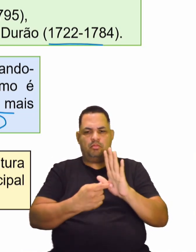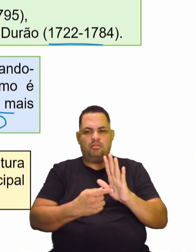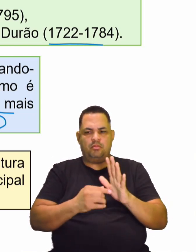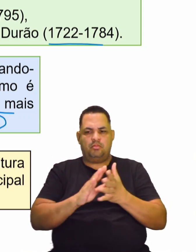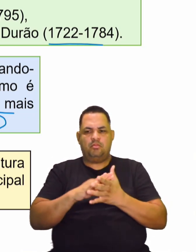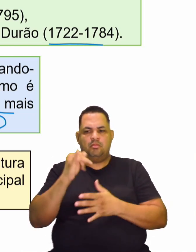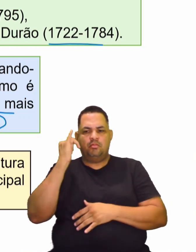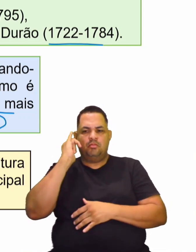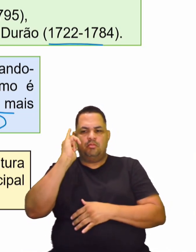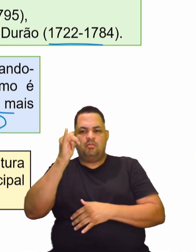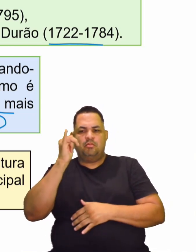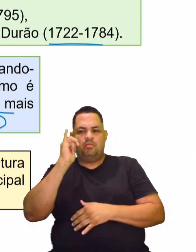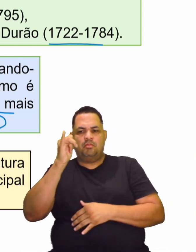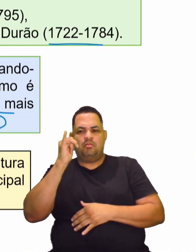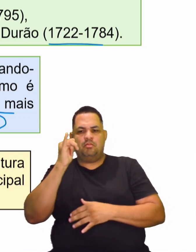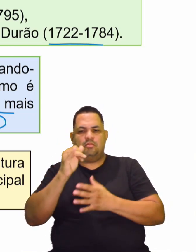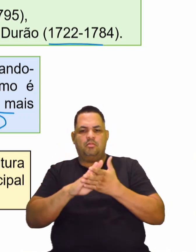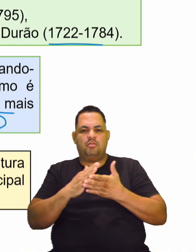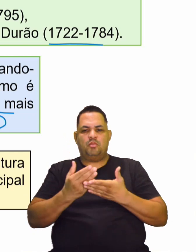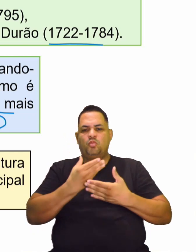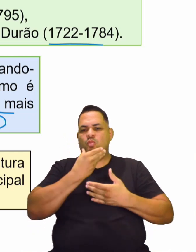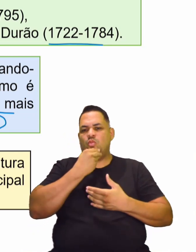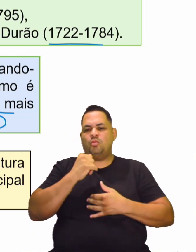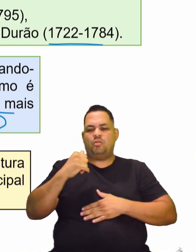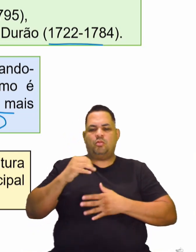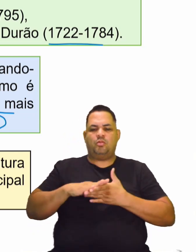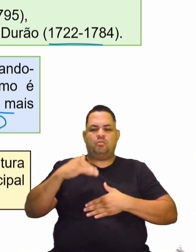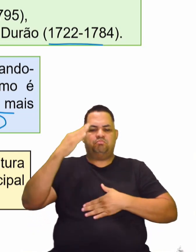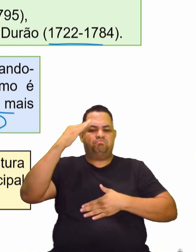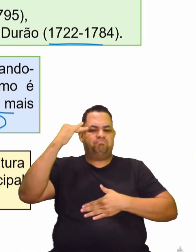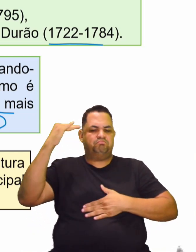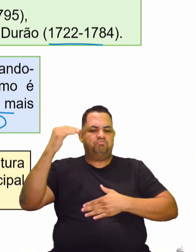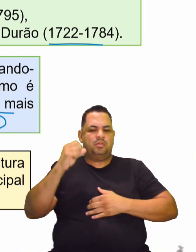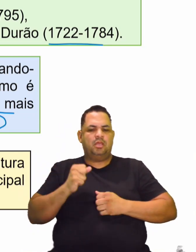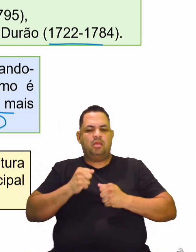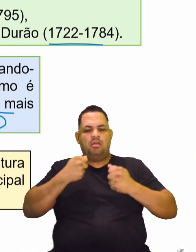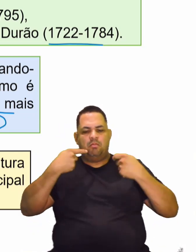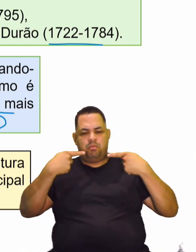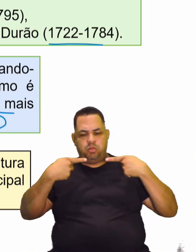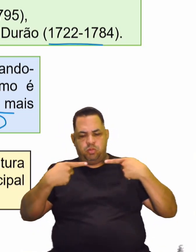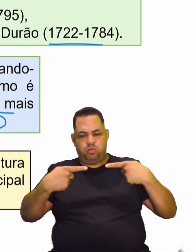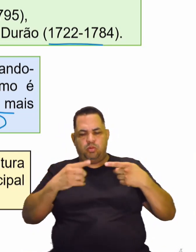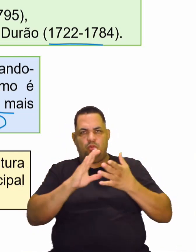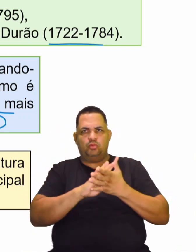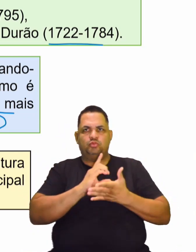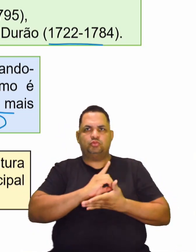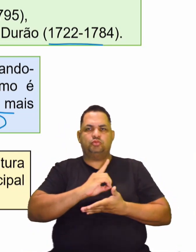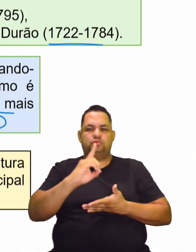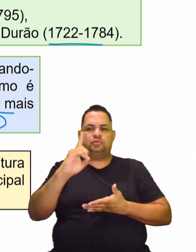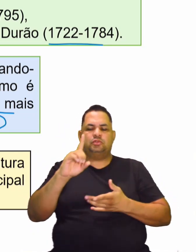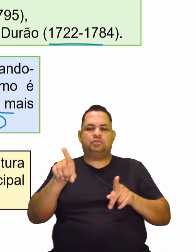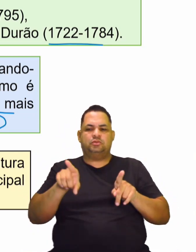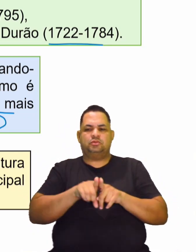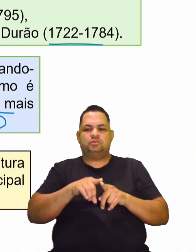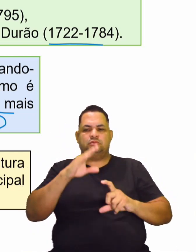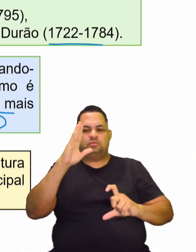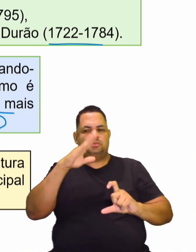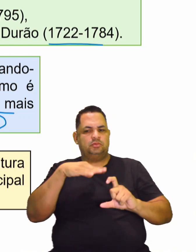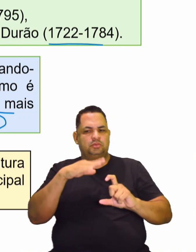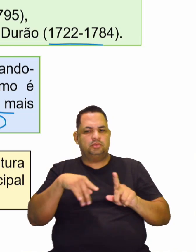narrativa dos heróis, de guerras, né? Ou dos deuses, ou da